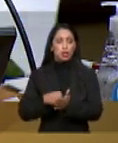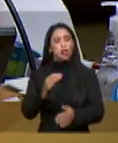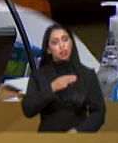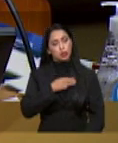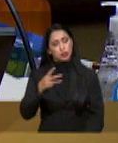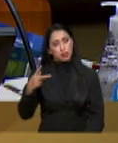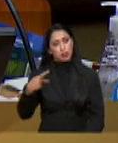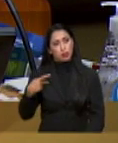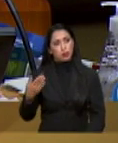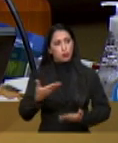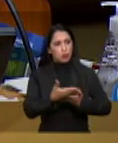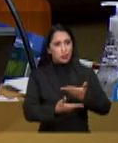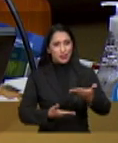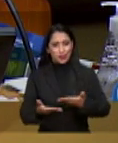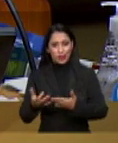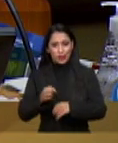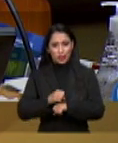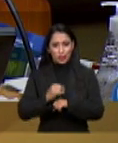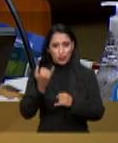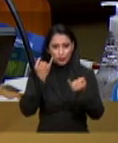Público.